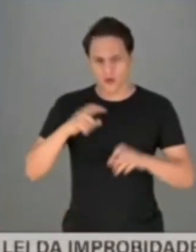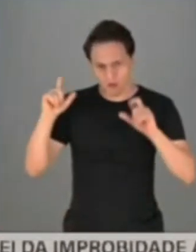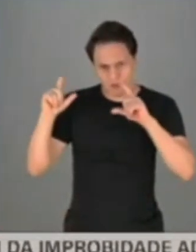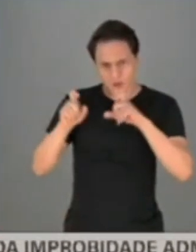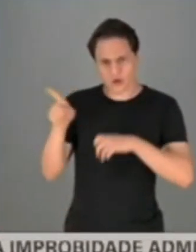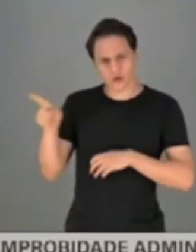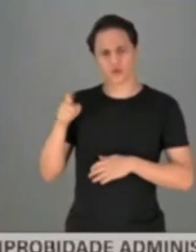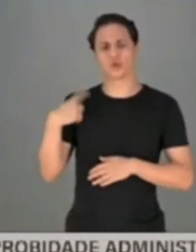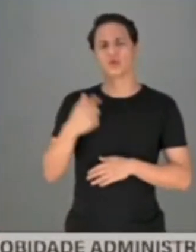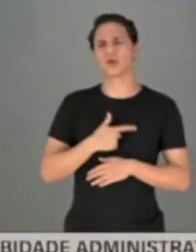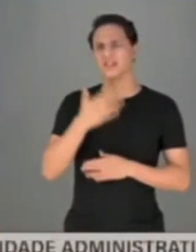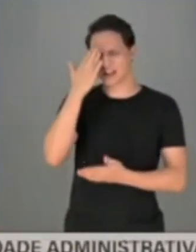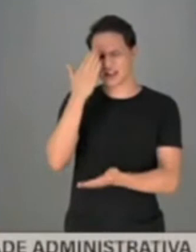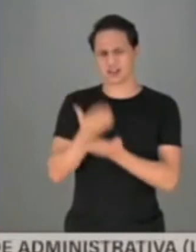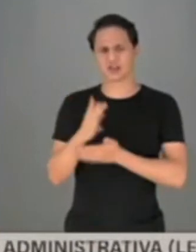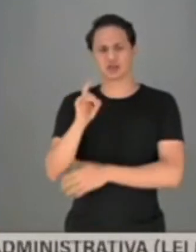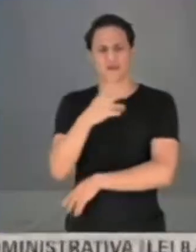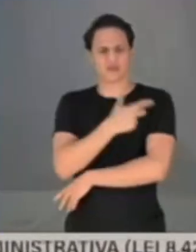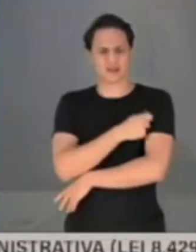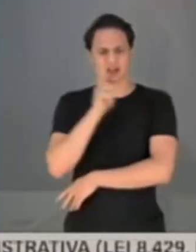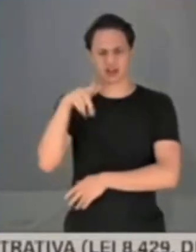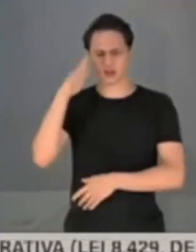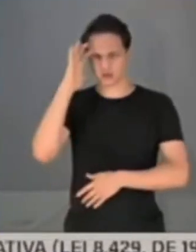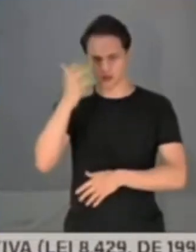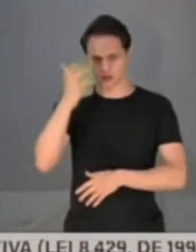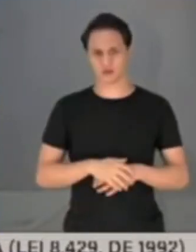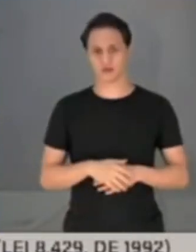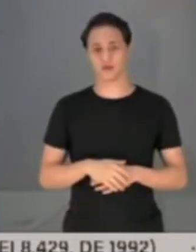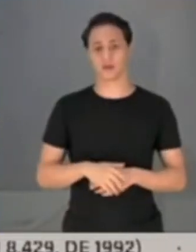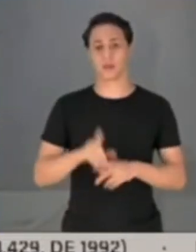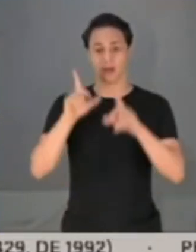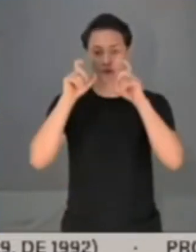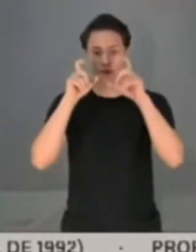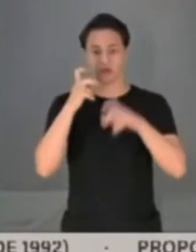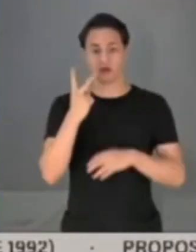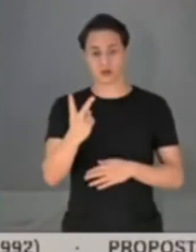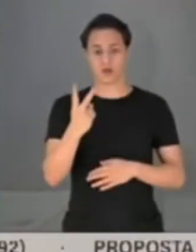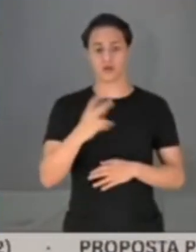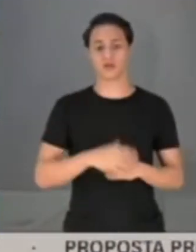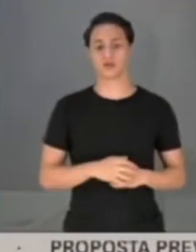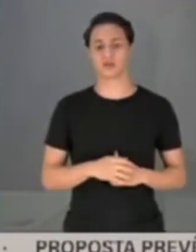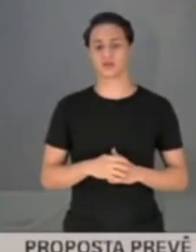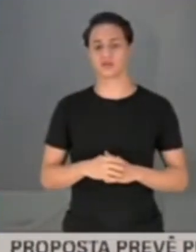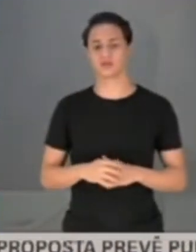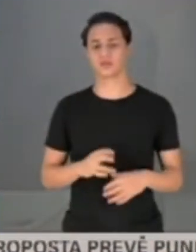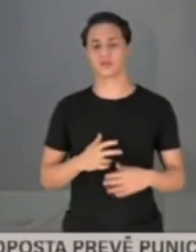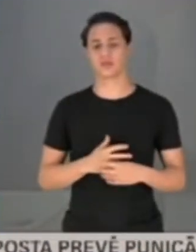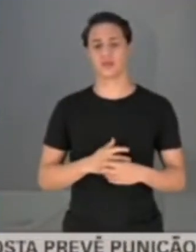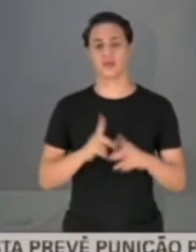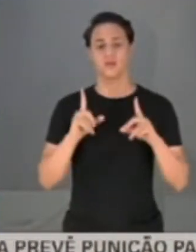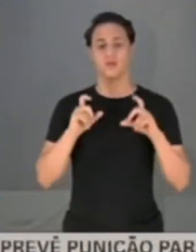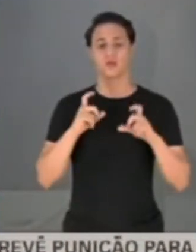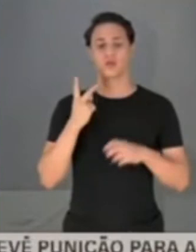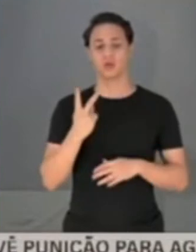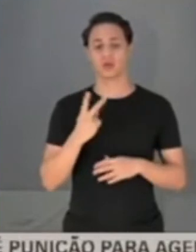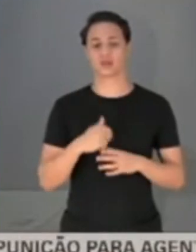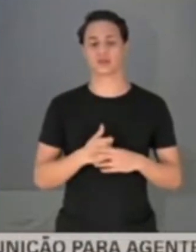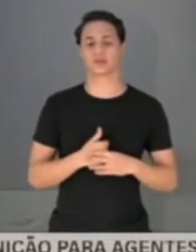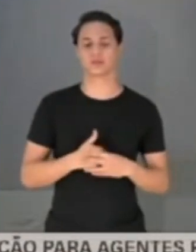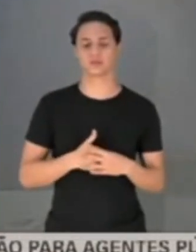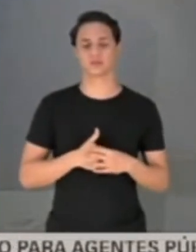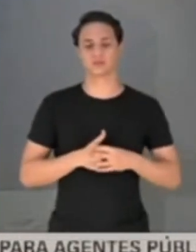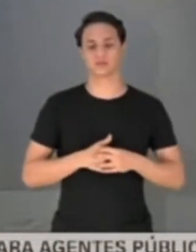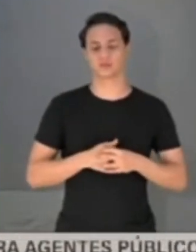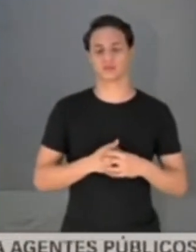é a solução. Bote a figura 2. Bote a figura 2. Bote a figura 2. A